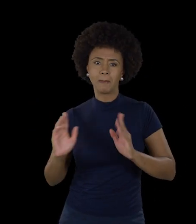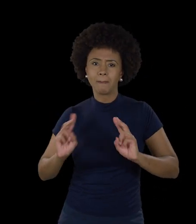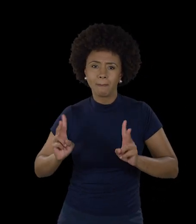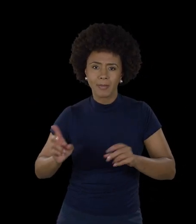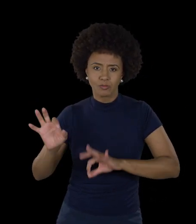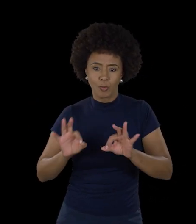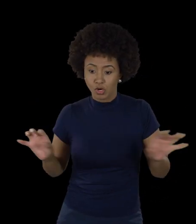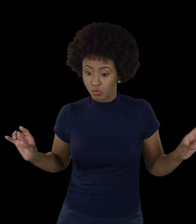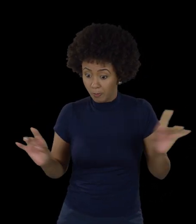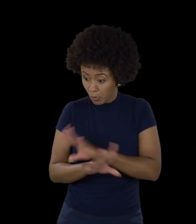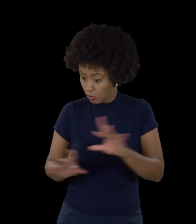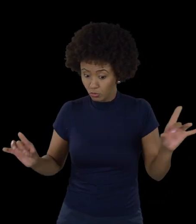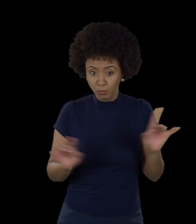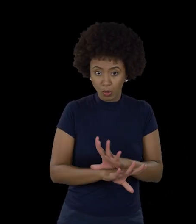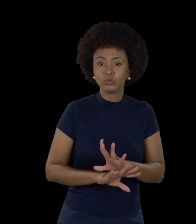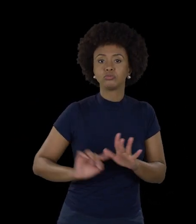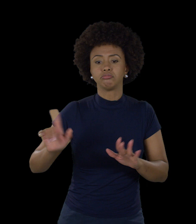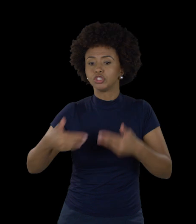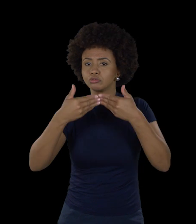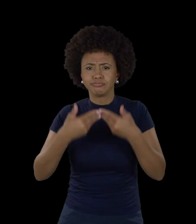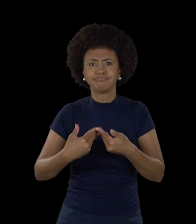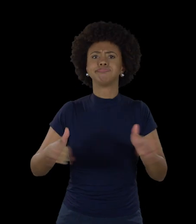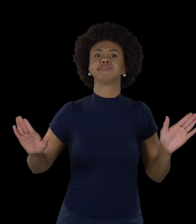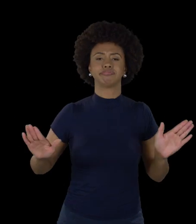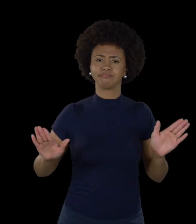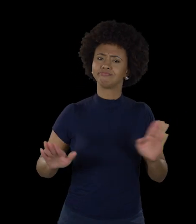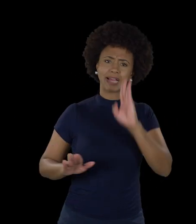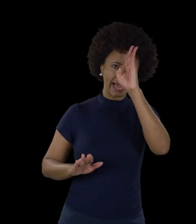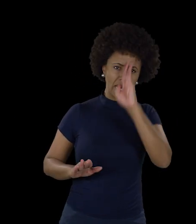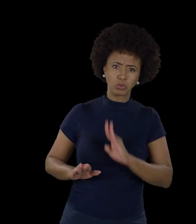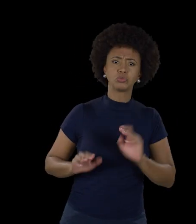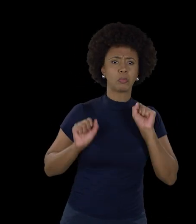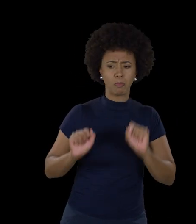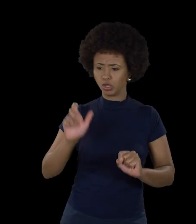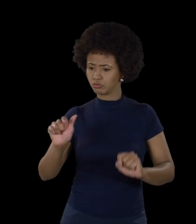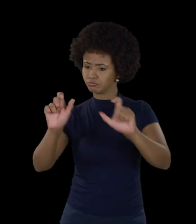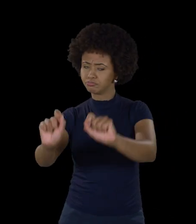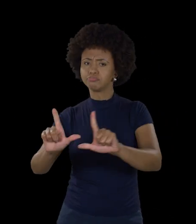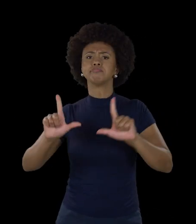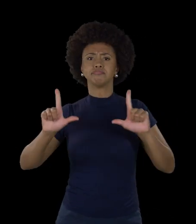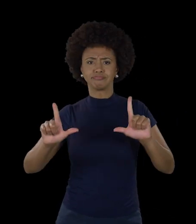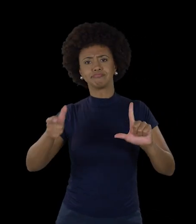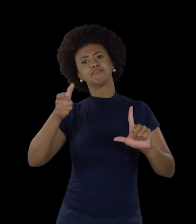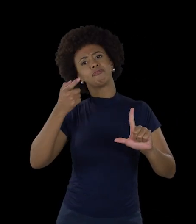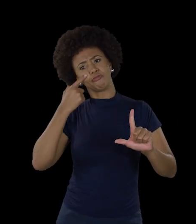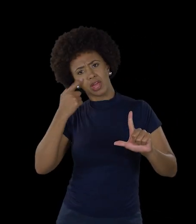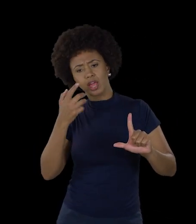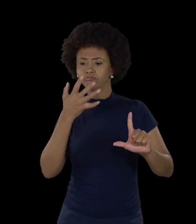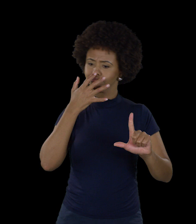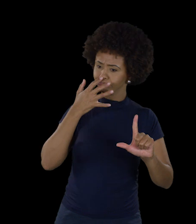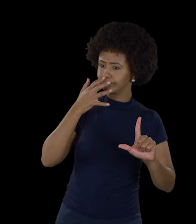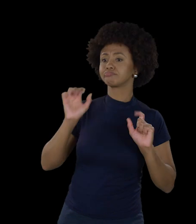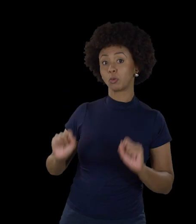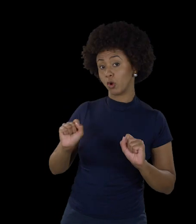as pessoas poderem acessar esse conteúdo de maneira gratuita. Qualquer pessoa pode acessar essa exposição também. E por fim, a